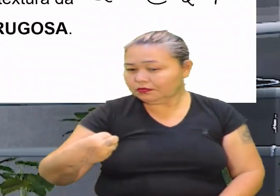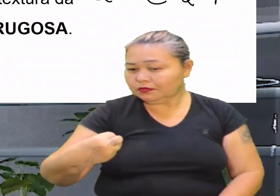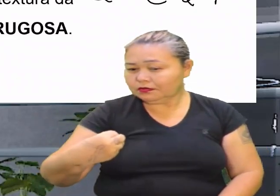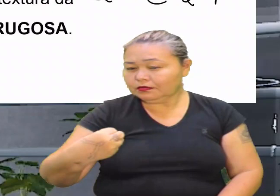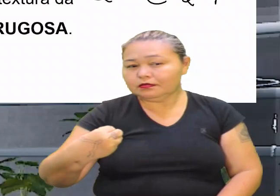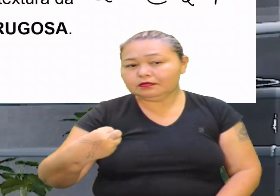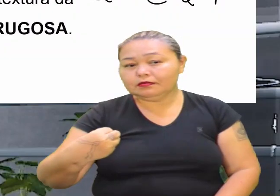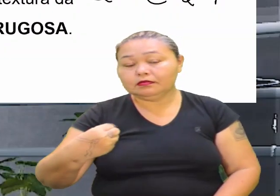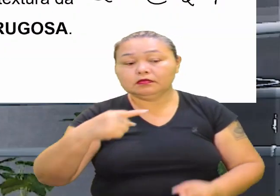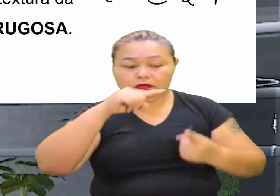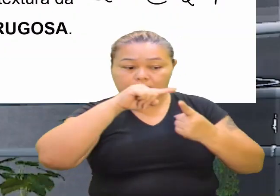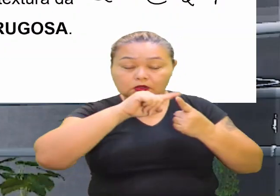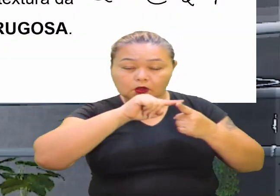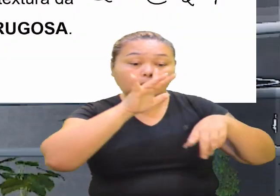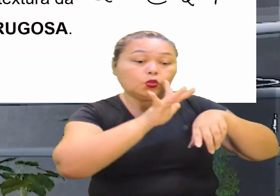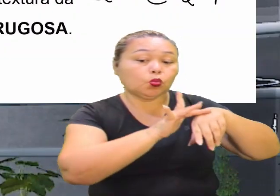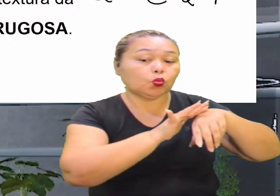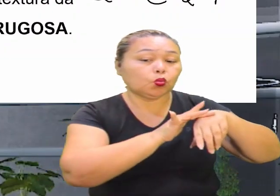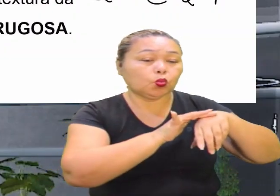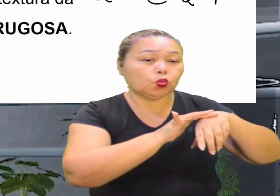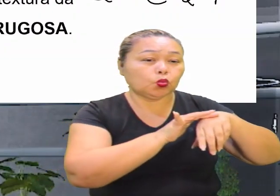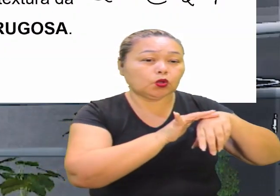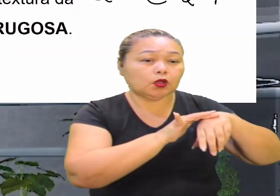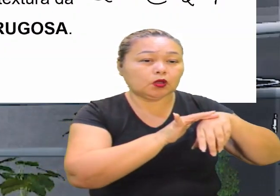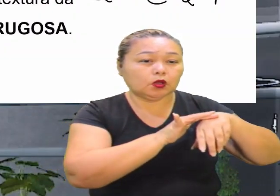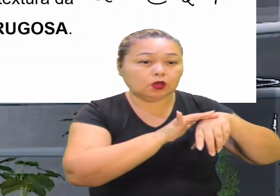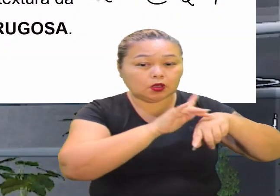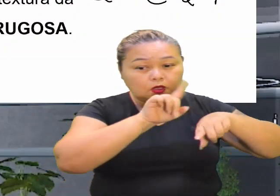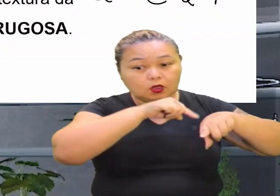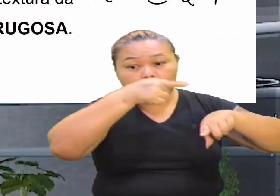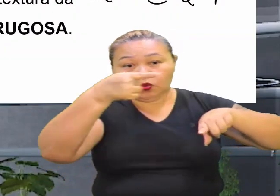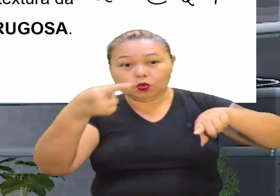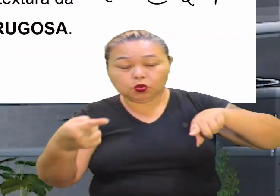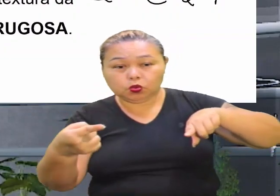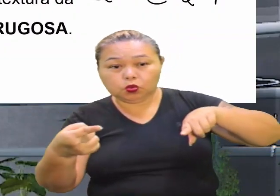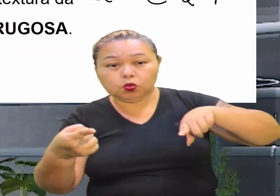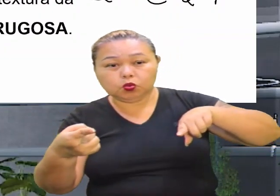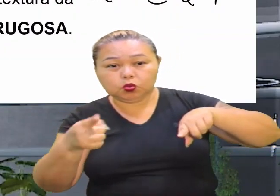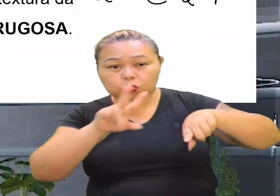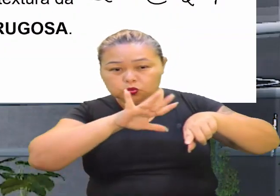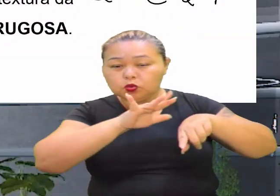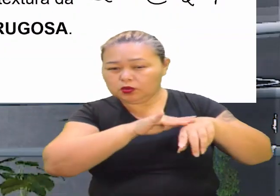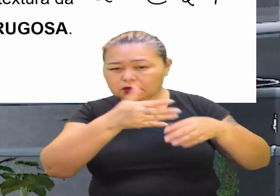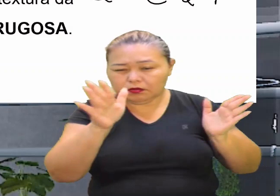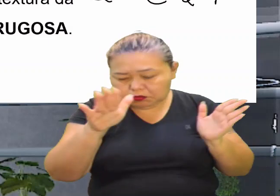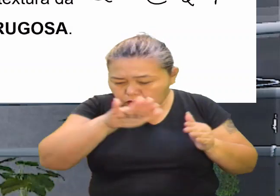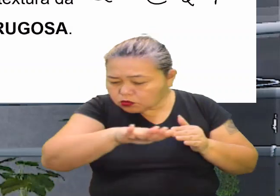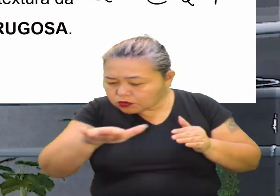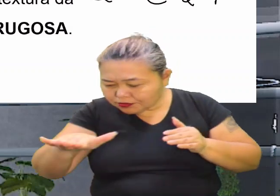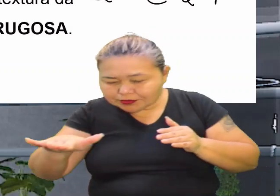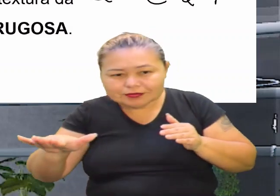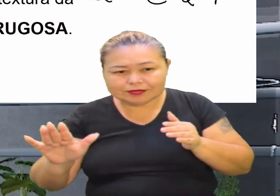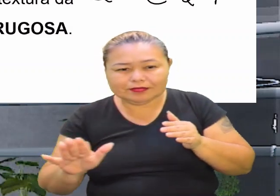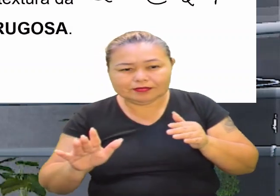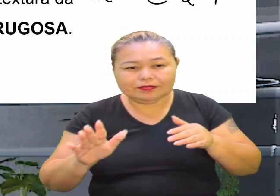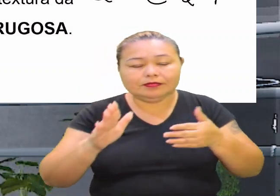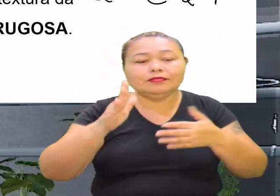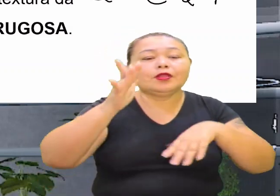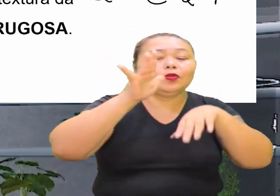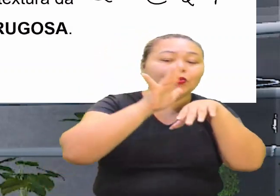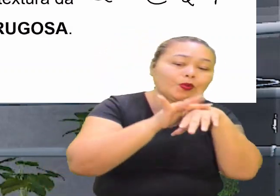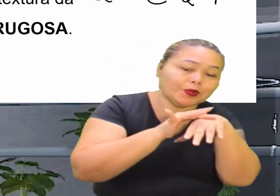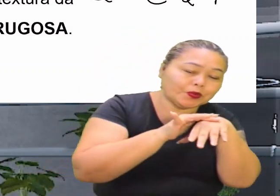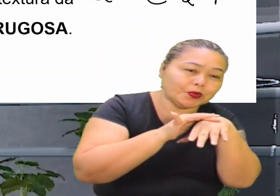Quando um fica doente, aí o outro fica, depois o outro fica. Quando ele é pequenininho, um